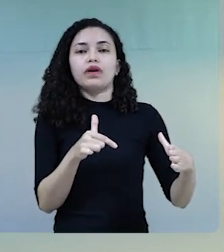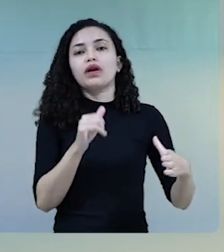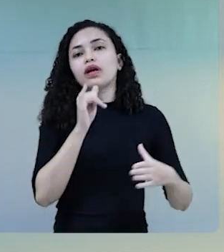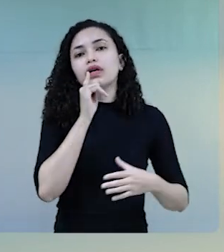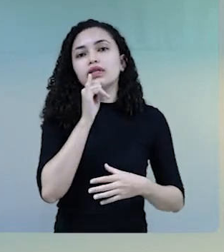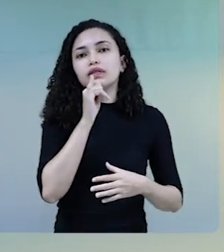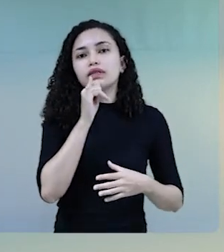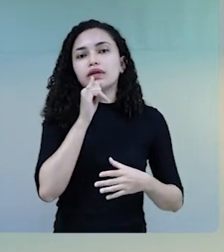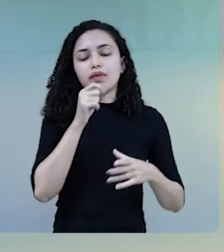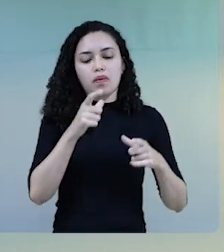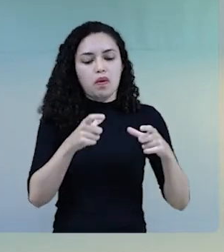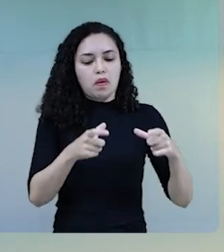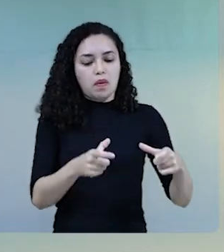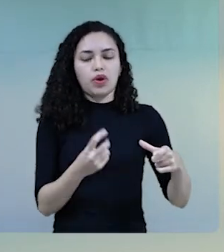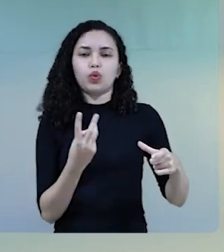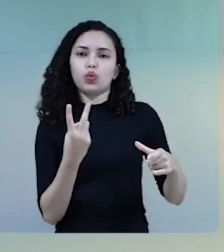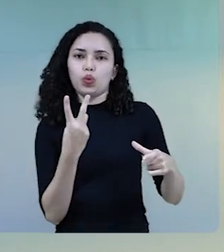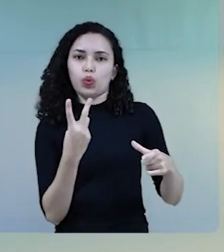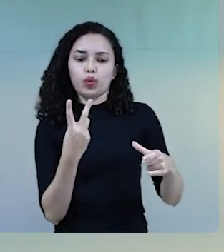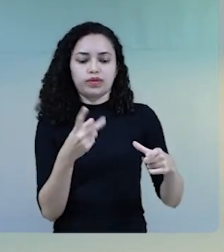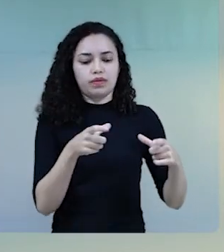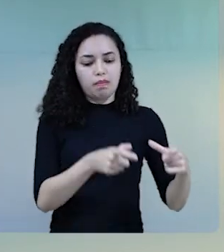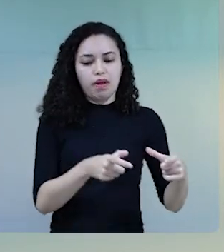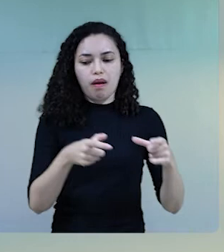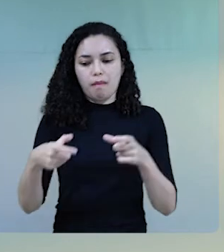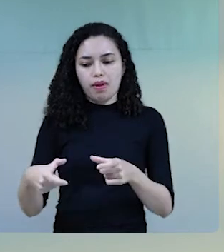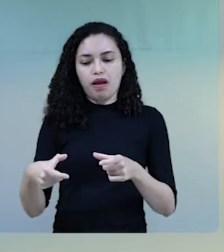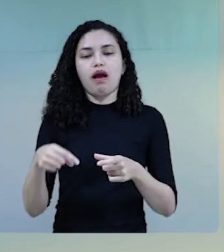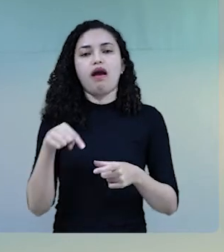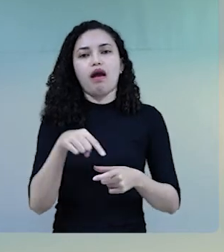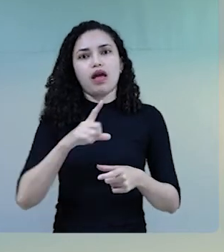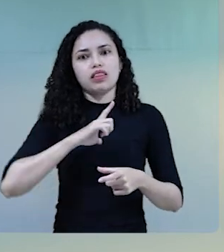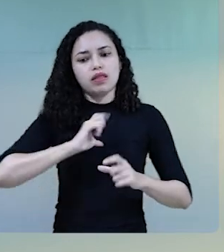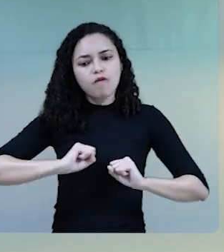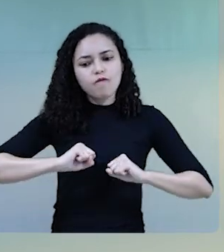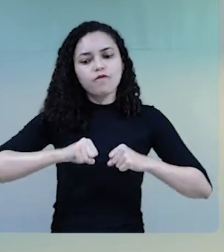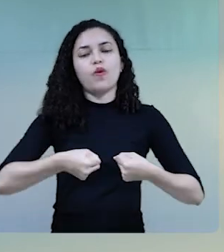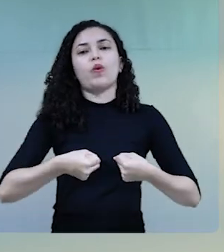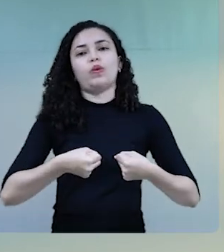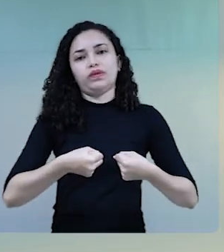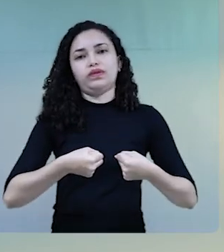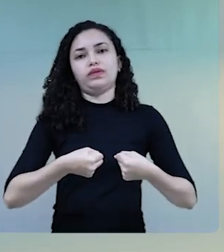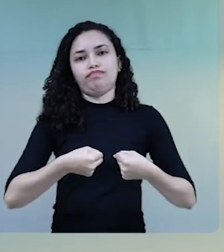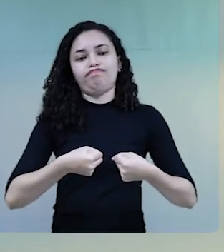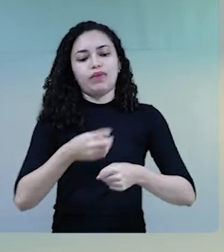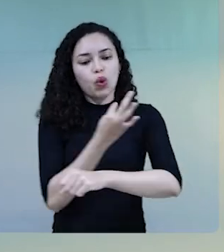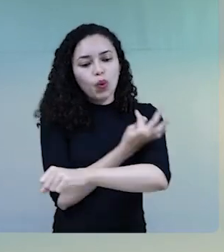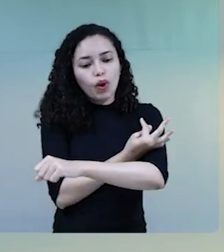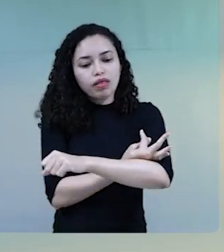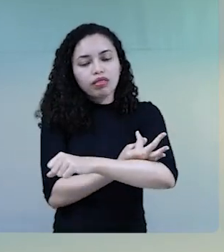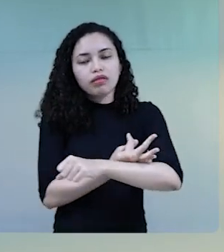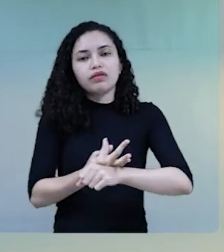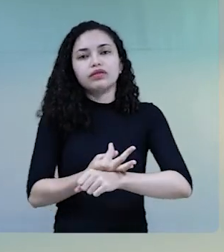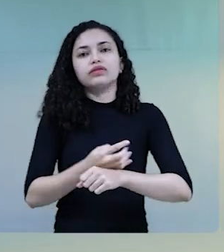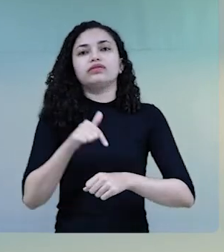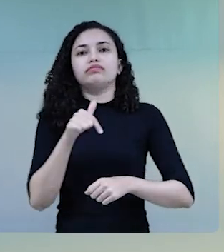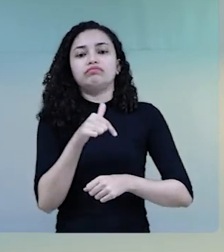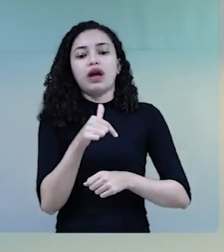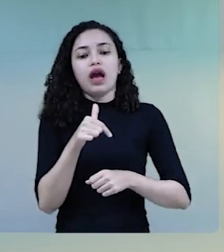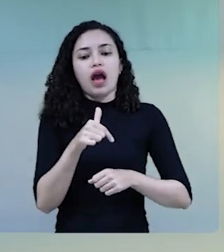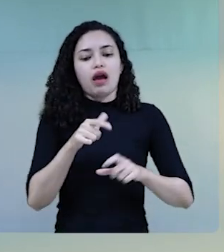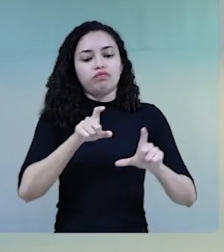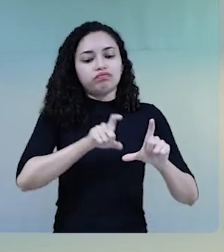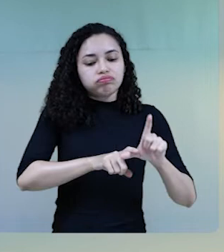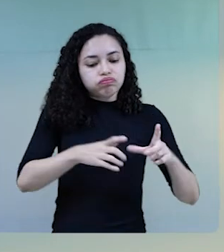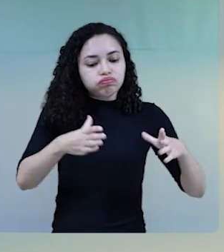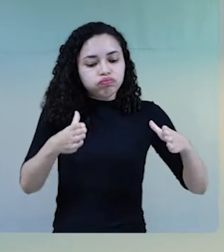uma placa, duas placas que tem o quê? Que tem uma força eletromotriz, uma tensão, tá? E dentro do teu próprio